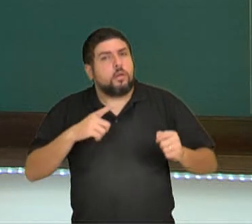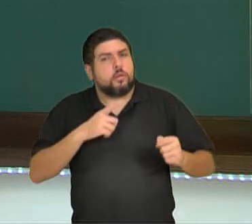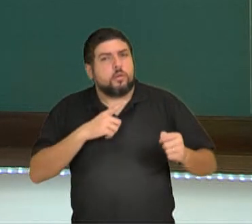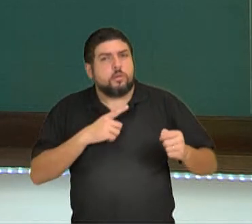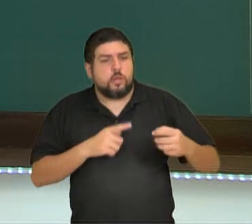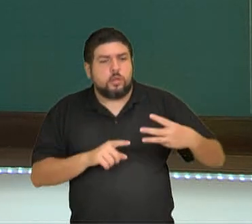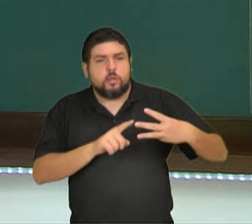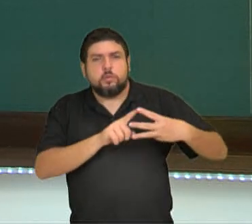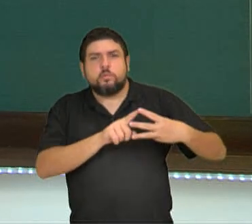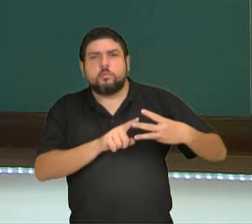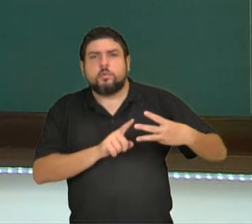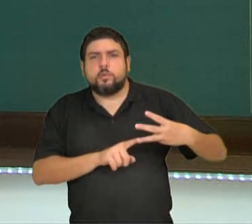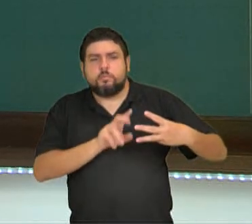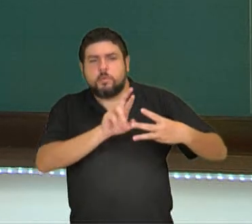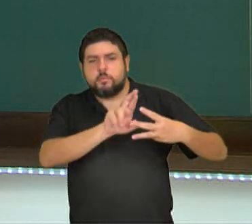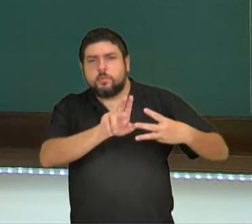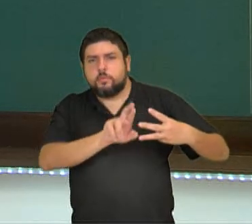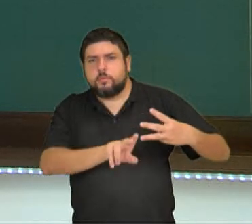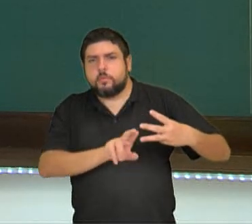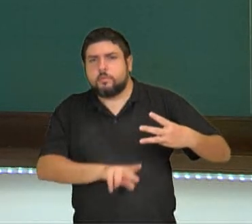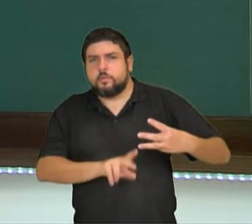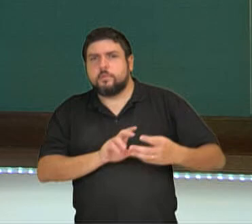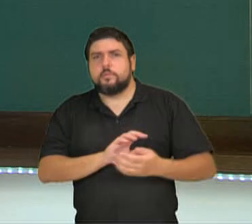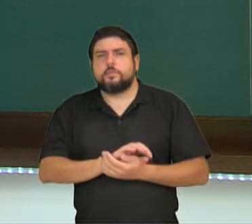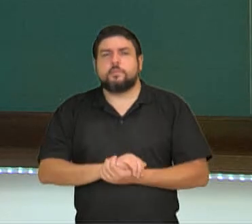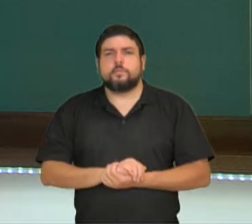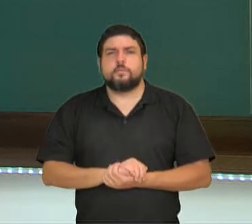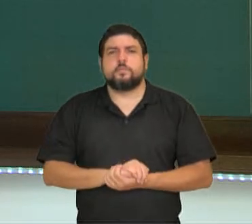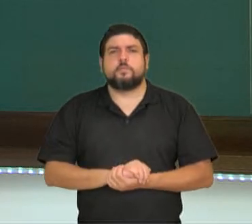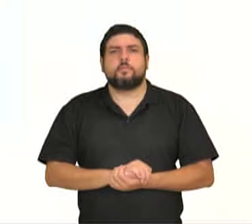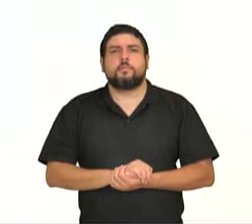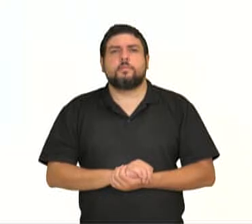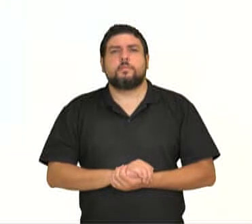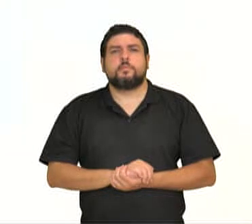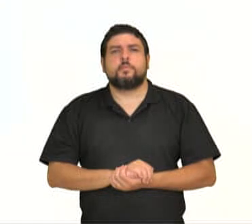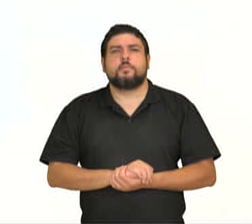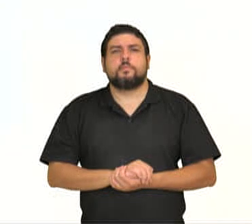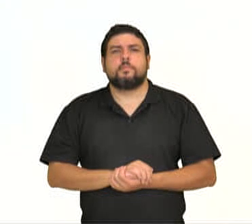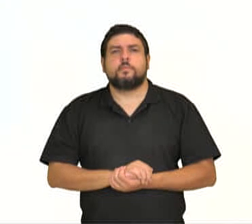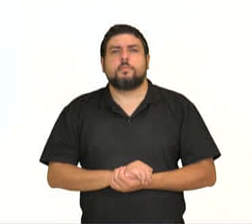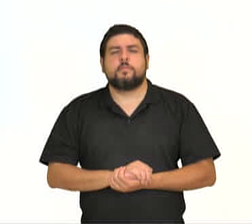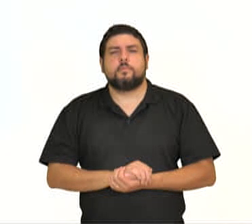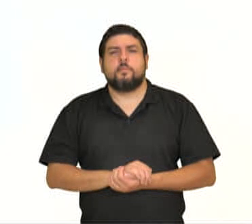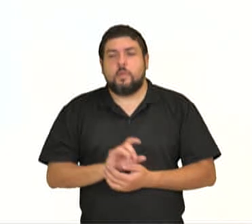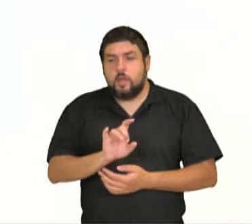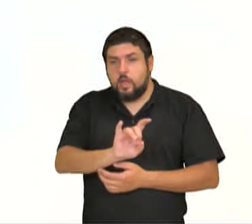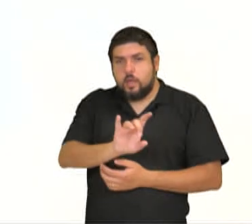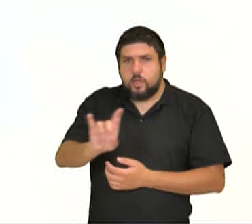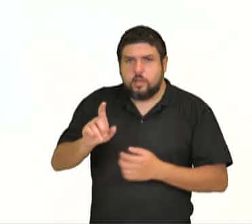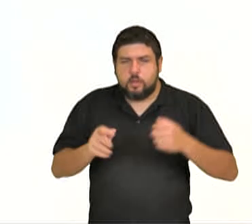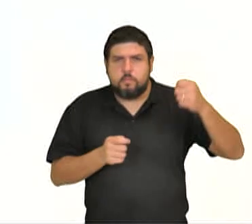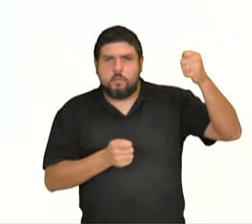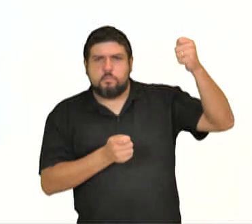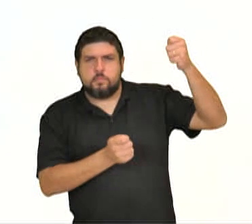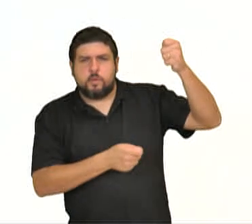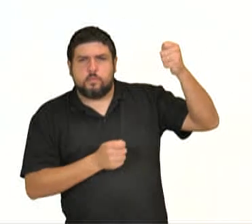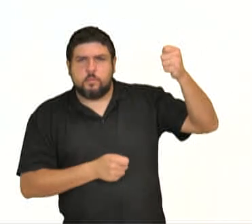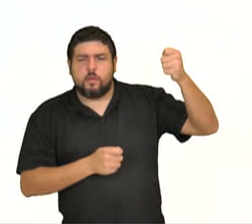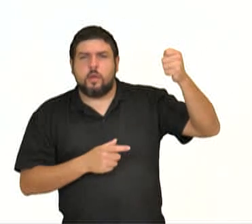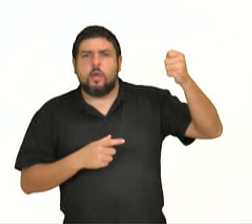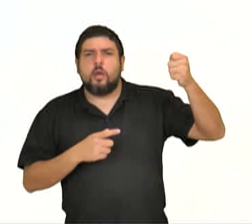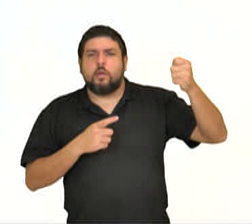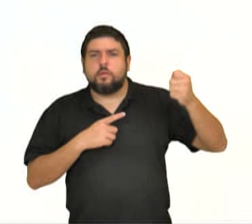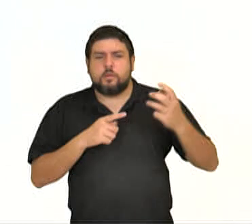3 sonoridades diferentes, ok? Cada berimbau toca um toque diferente dentro